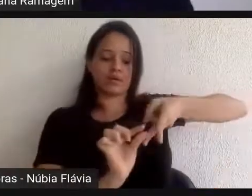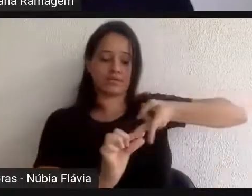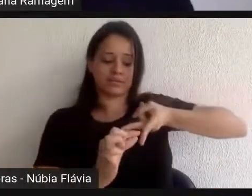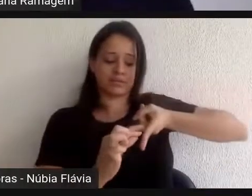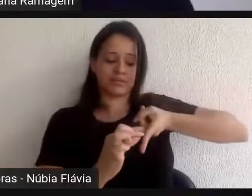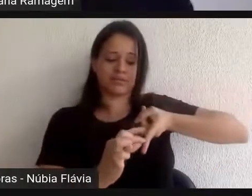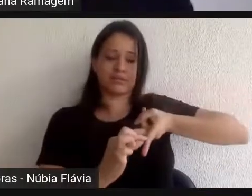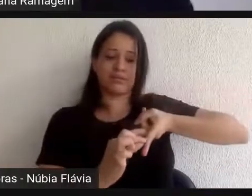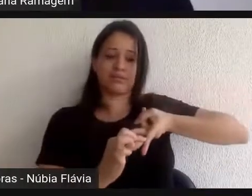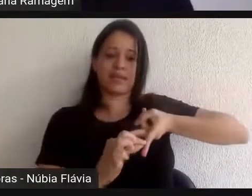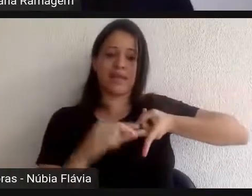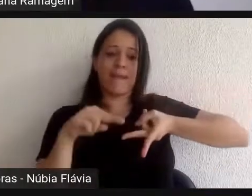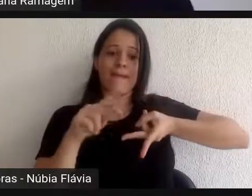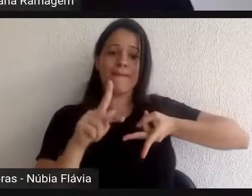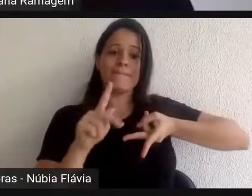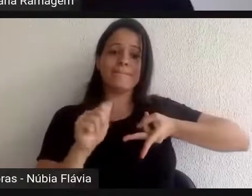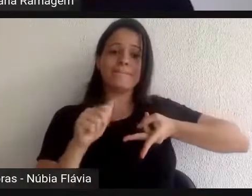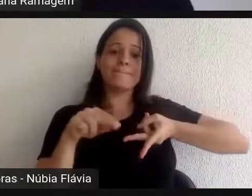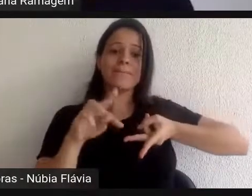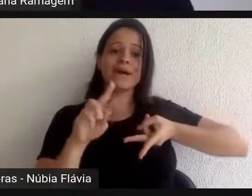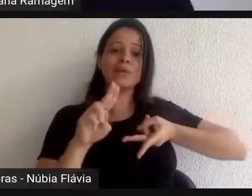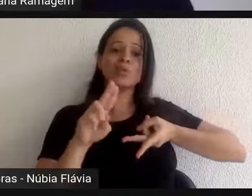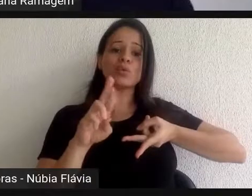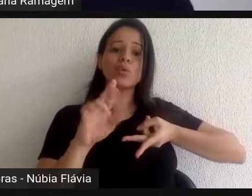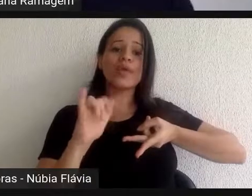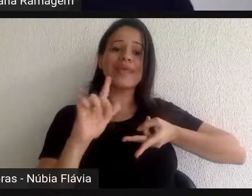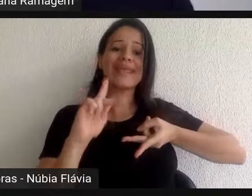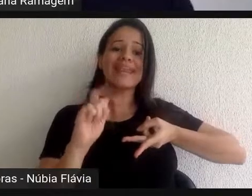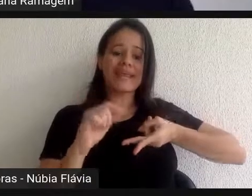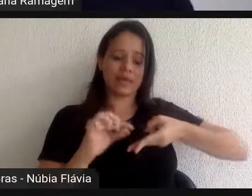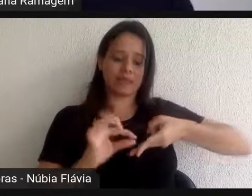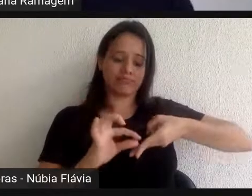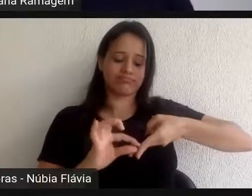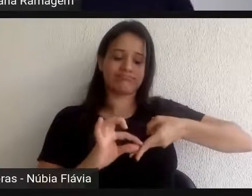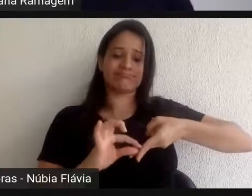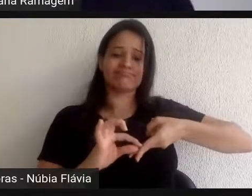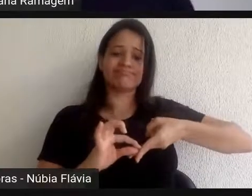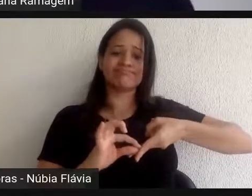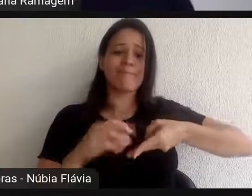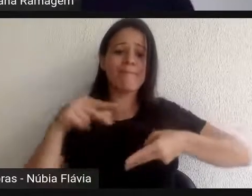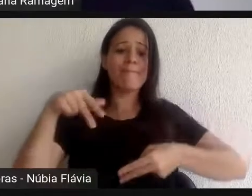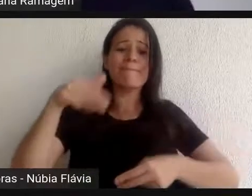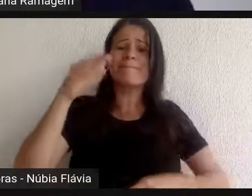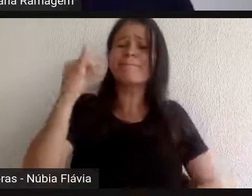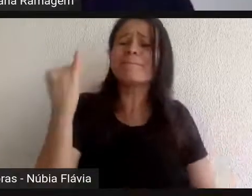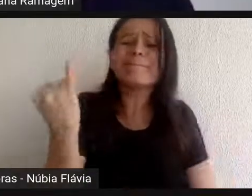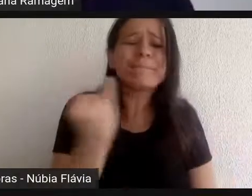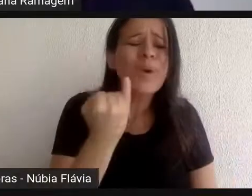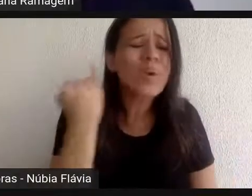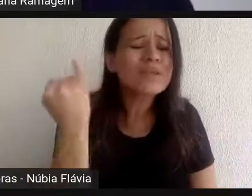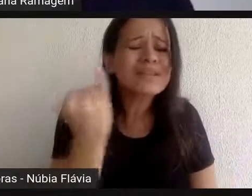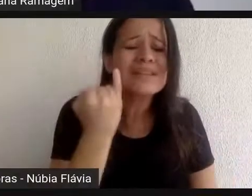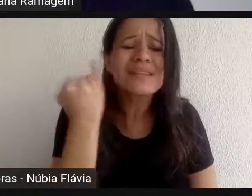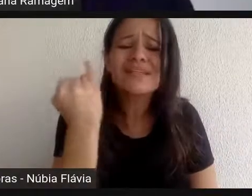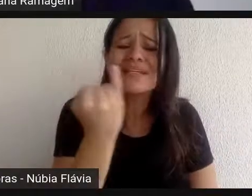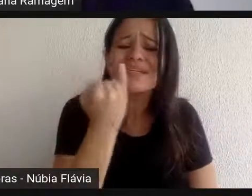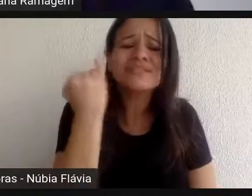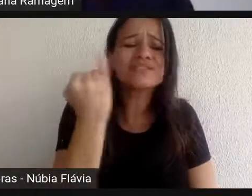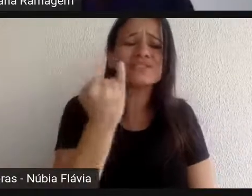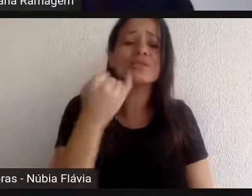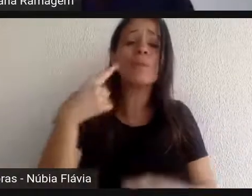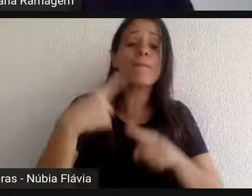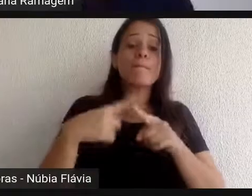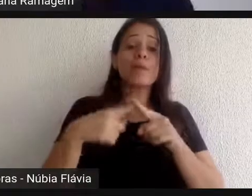da panturrilha, a gente consegue mandar o sangue venoso de volta. E um detalhe, a gente está mandando o